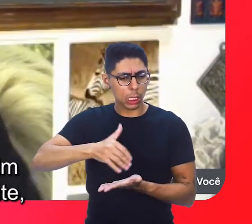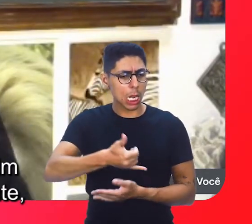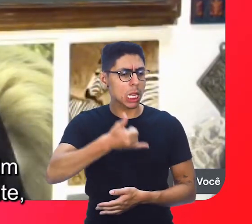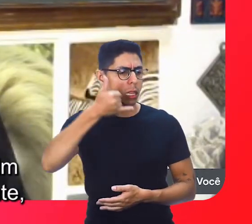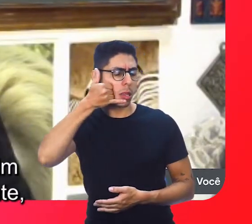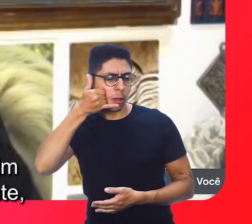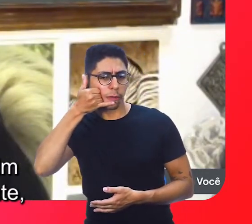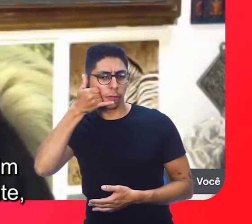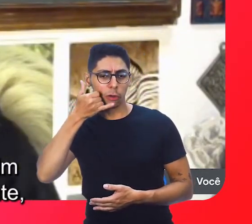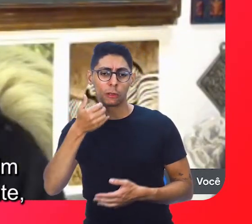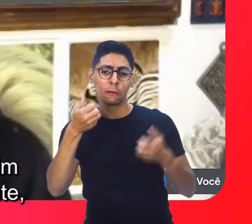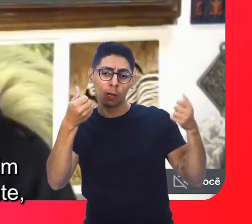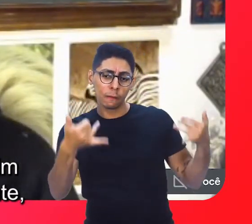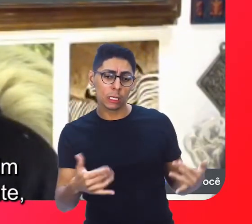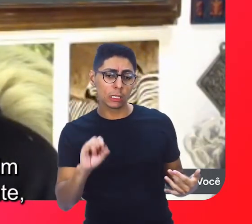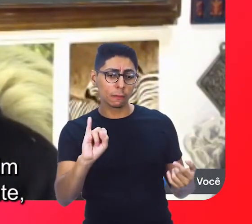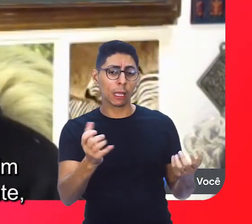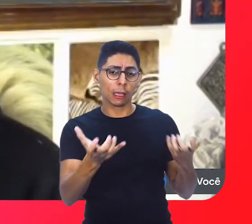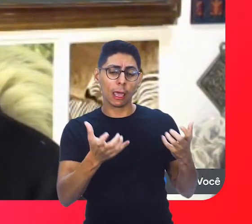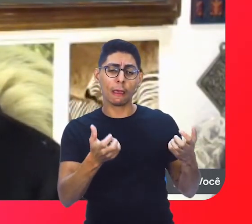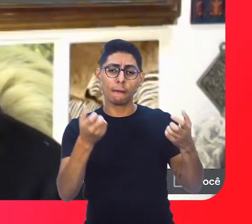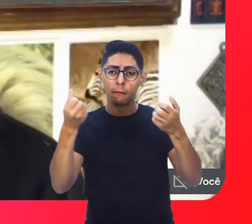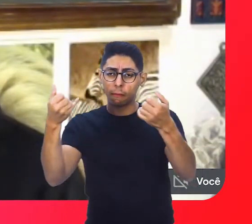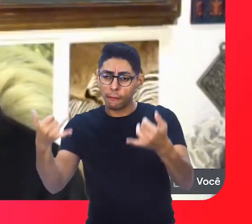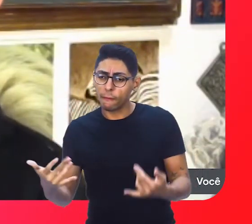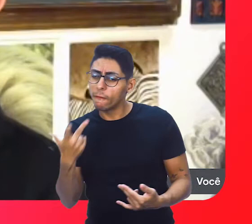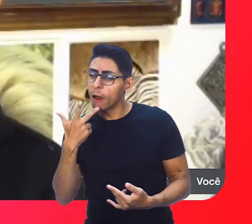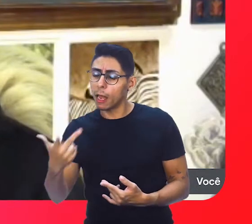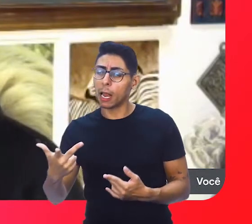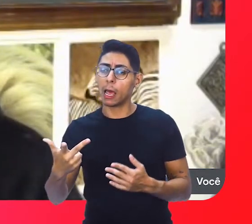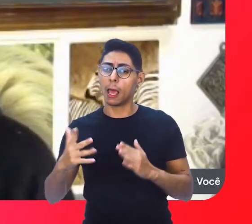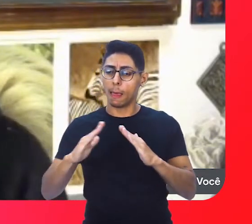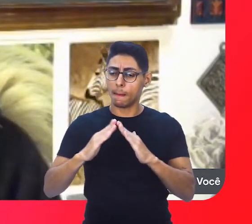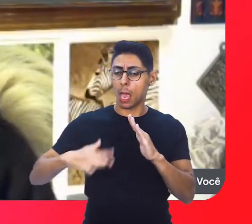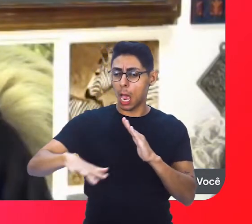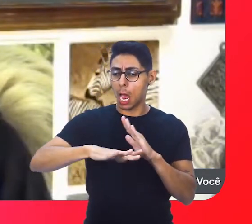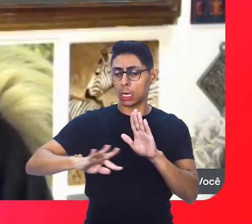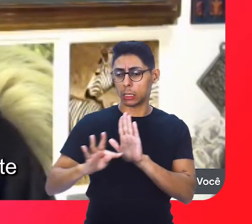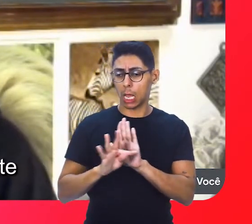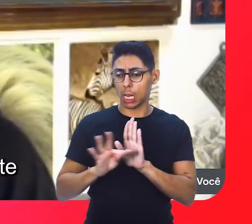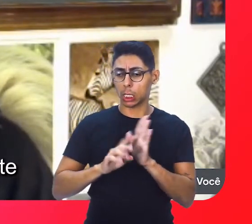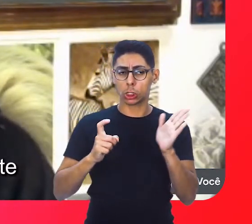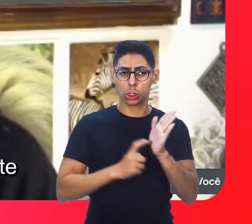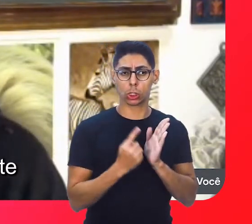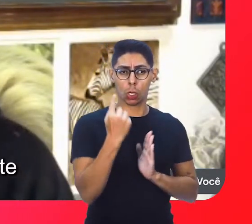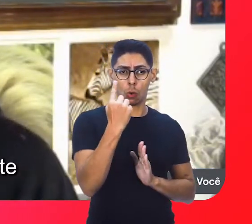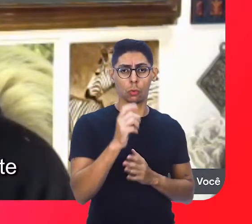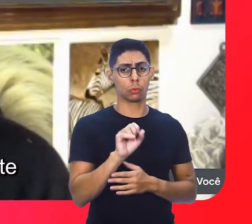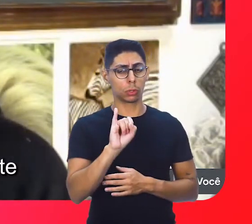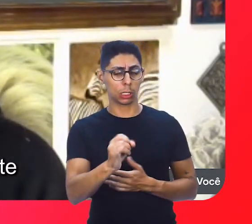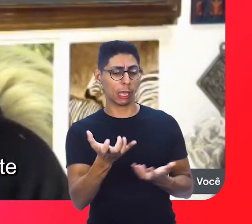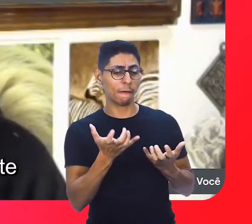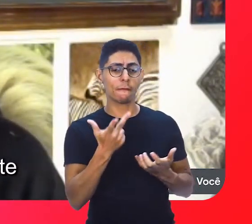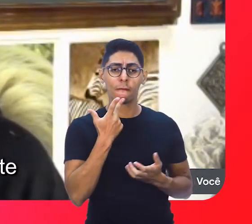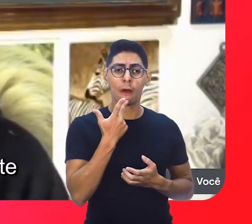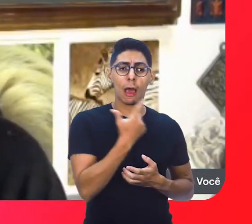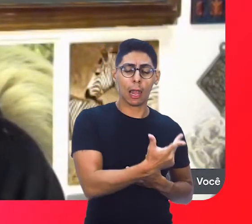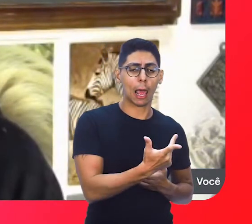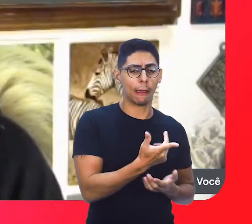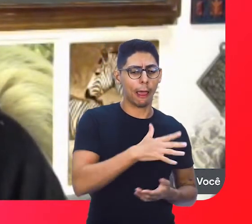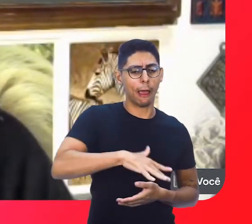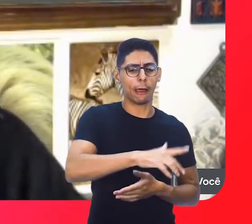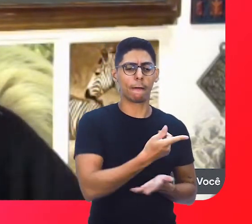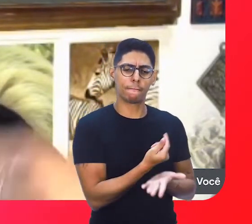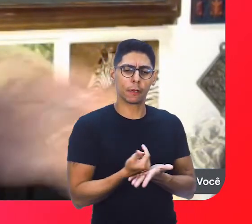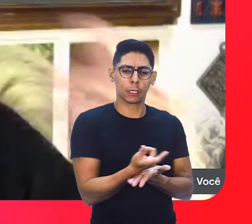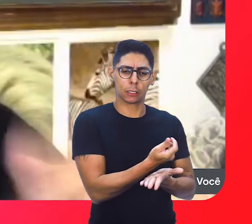que dizia assim, se você quer falar com a Escola de Gente, parte técnica, diz que 1. Se você quer falar com a Escola de Gente, financeiro, diz que 2. Se